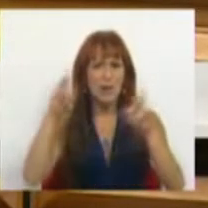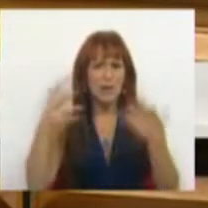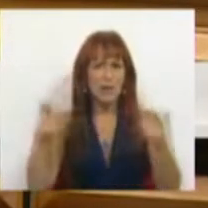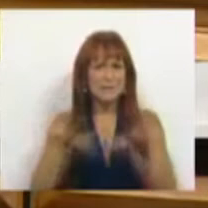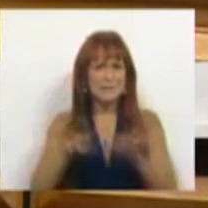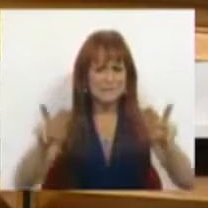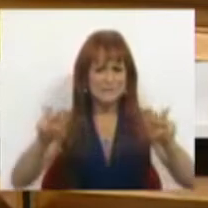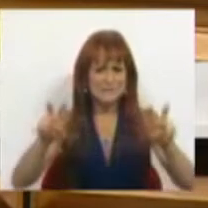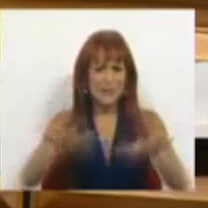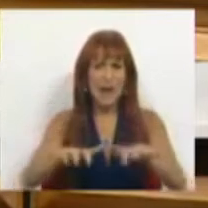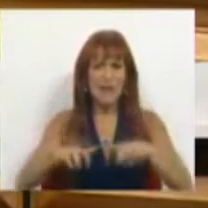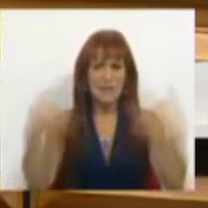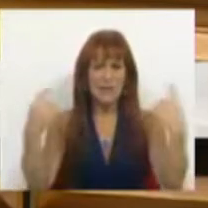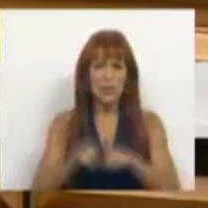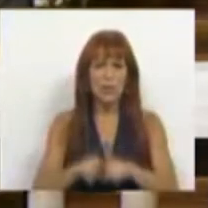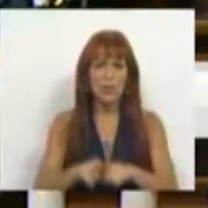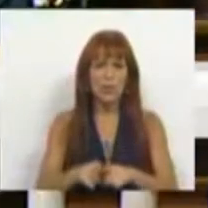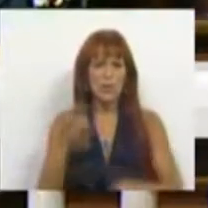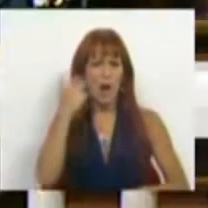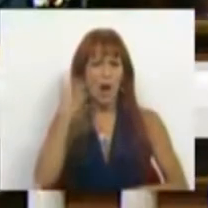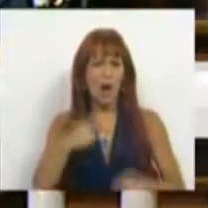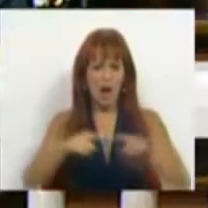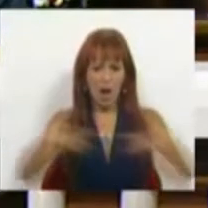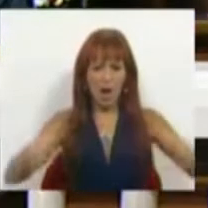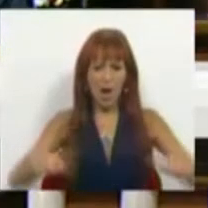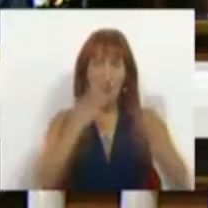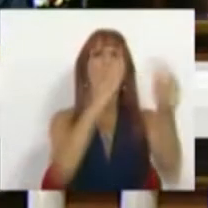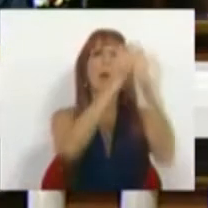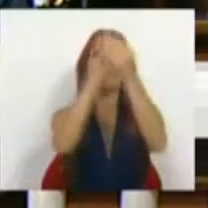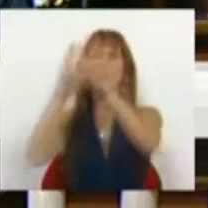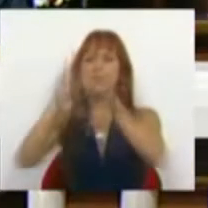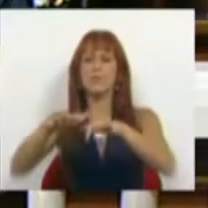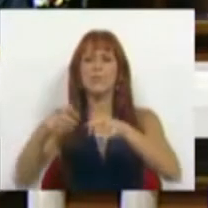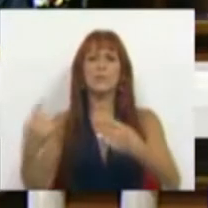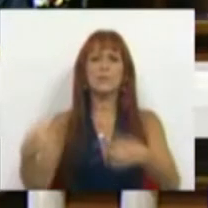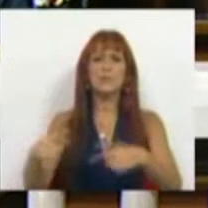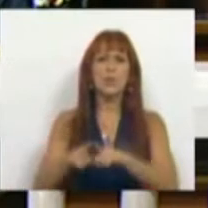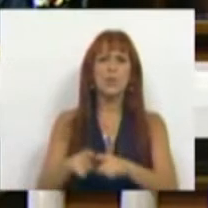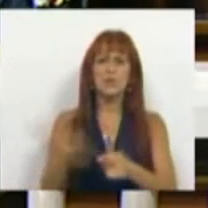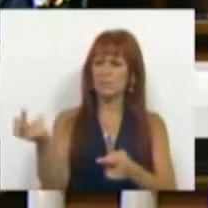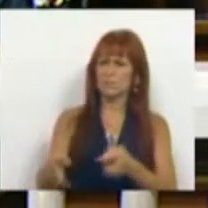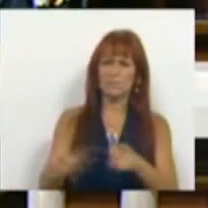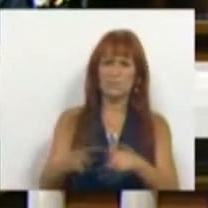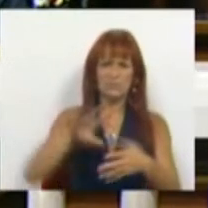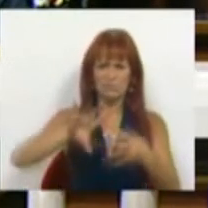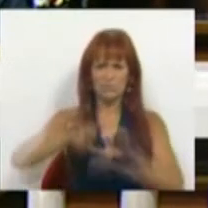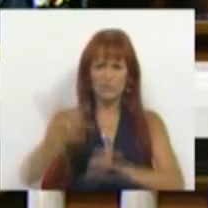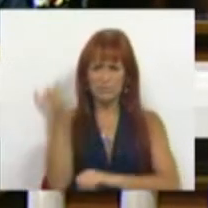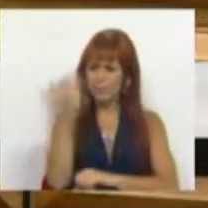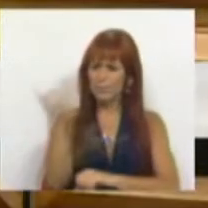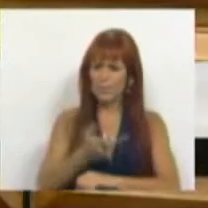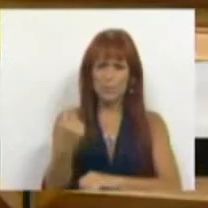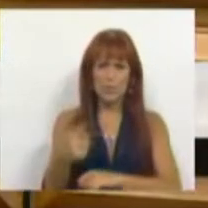mesma Assembleia ostenta com justo orgulho no átrio da Biblioteca Parlamentar, chegou a uma condição de deterioração e